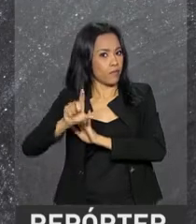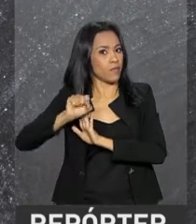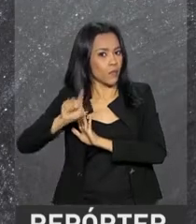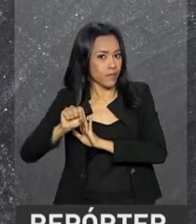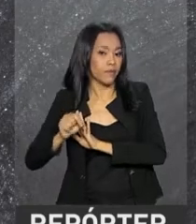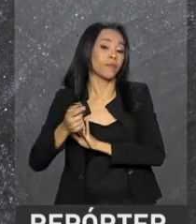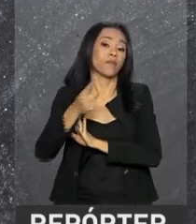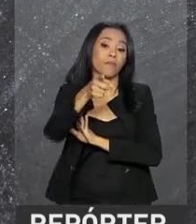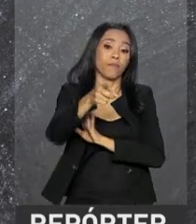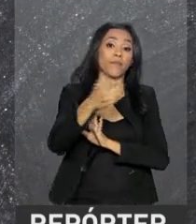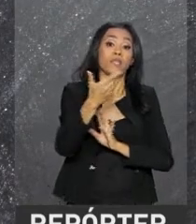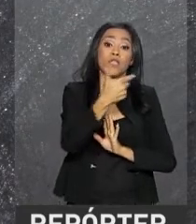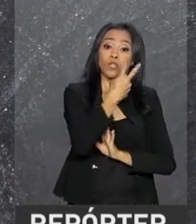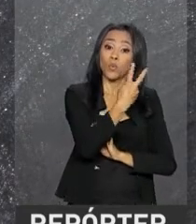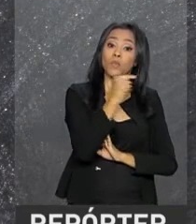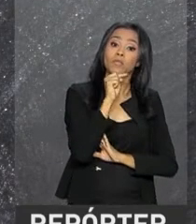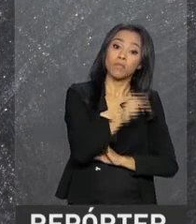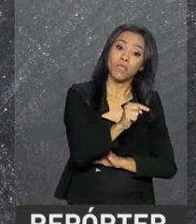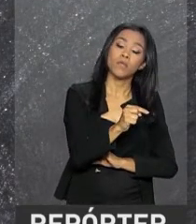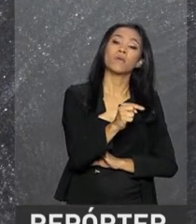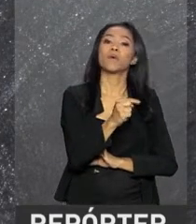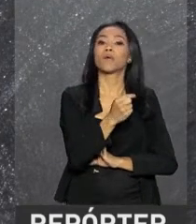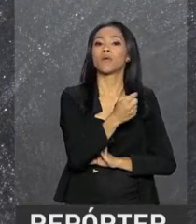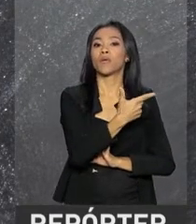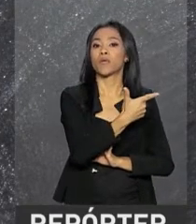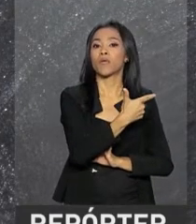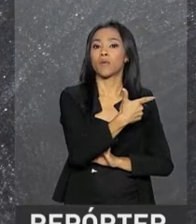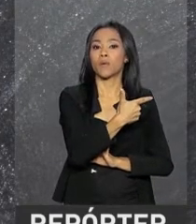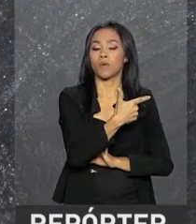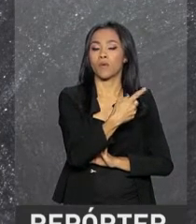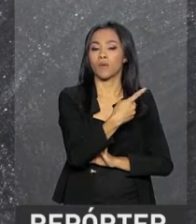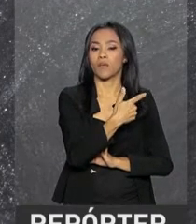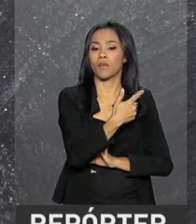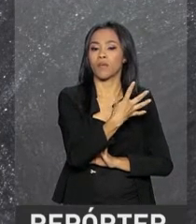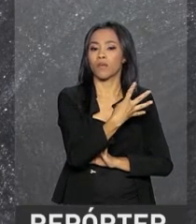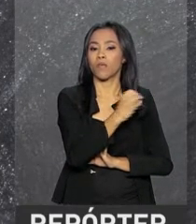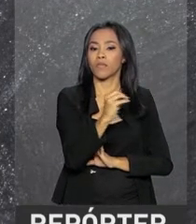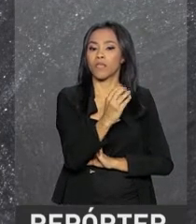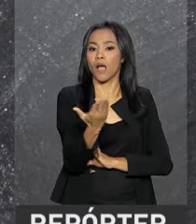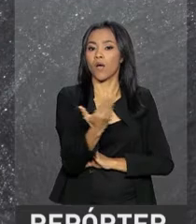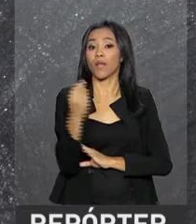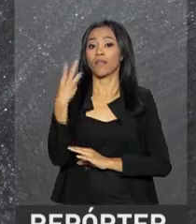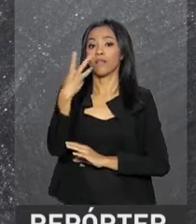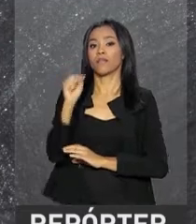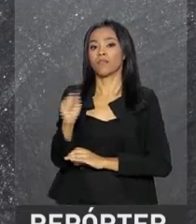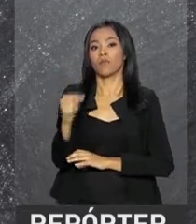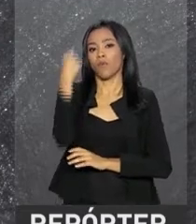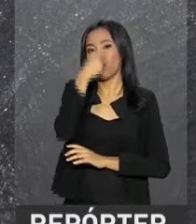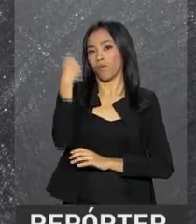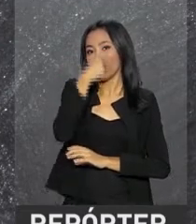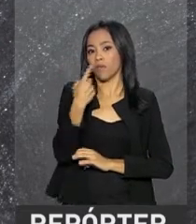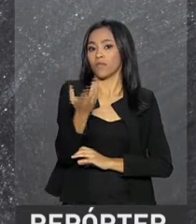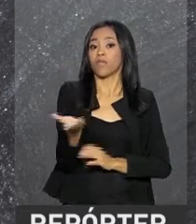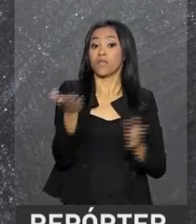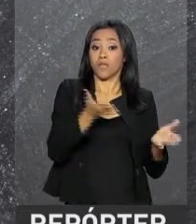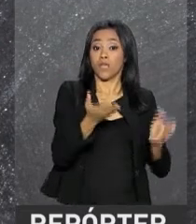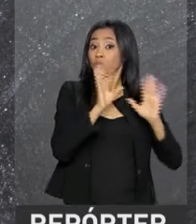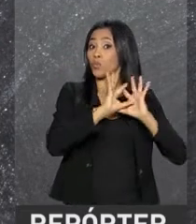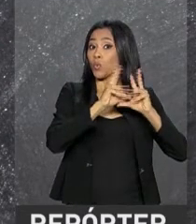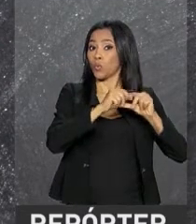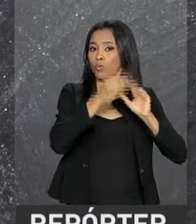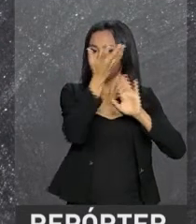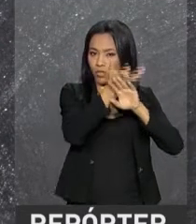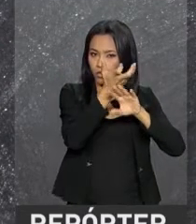carga horária vai passar de duas mil e 400 horas para 3 mil horas os alunos devem concluir todo o conteúdo da